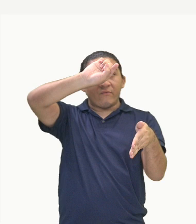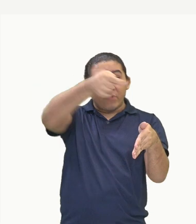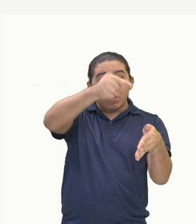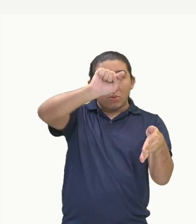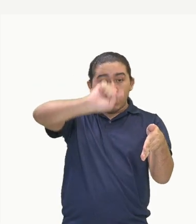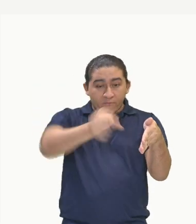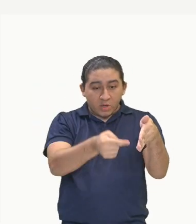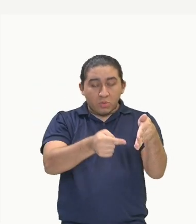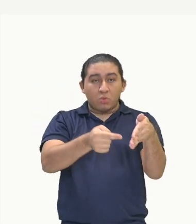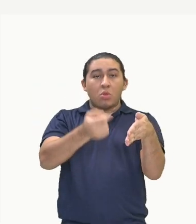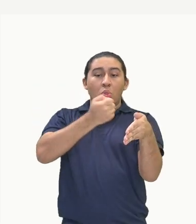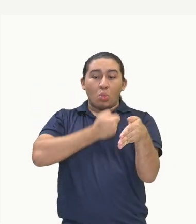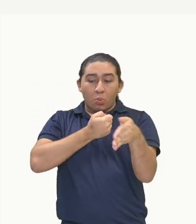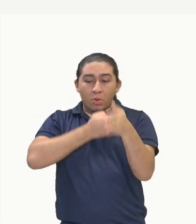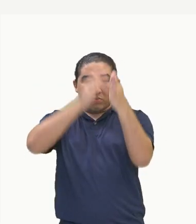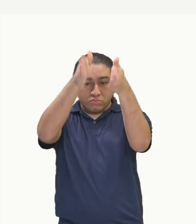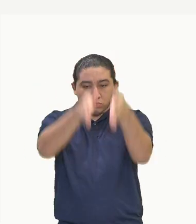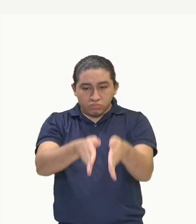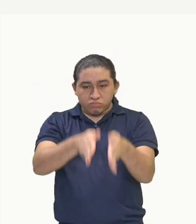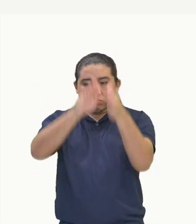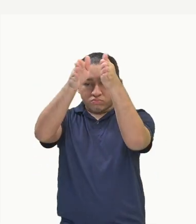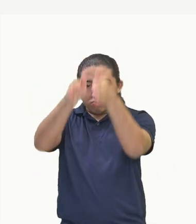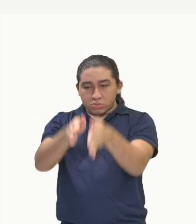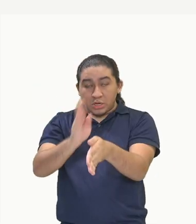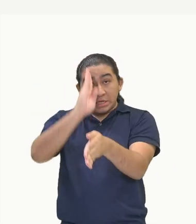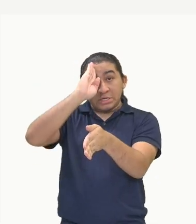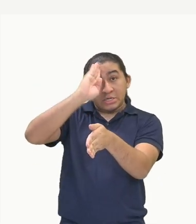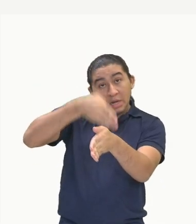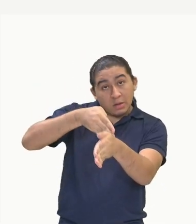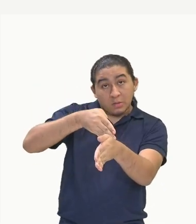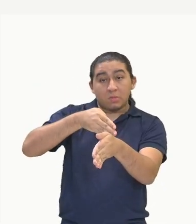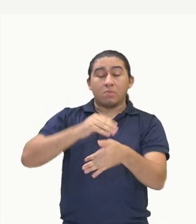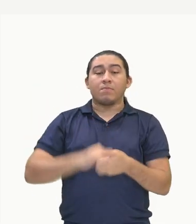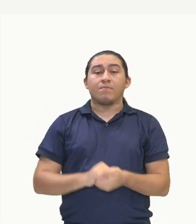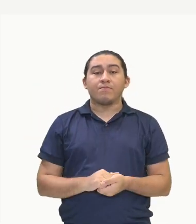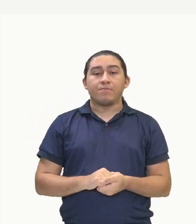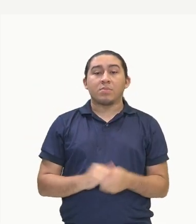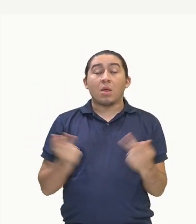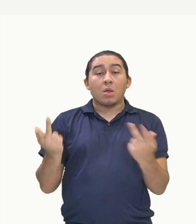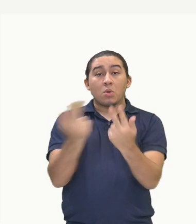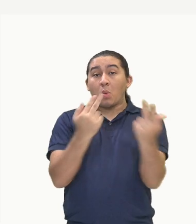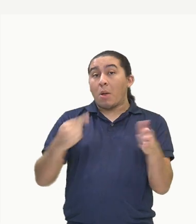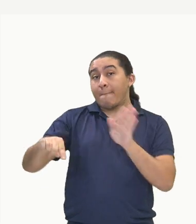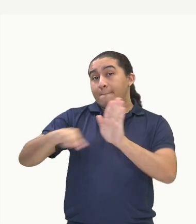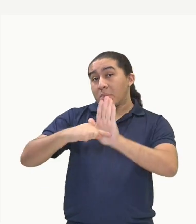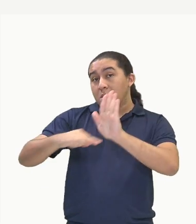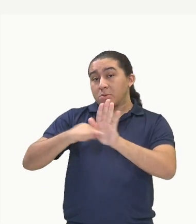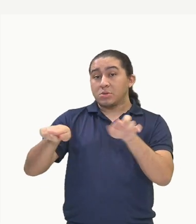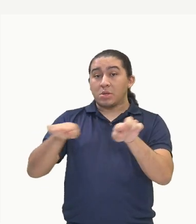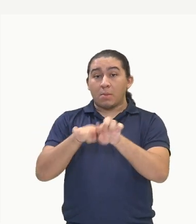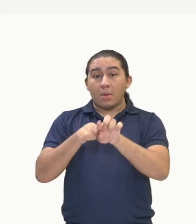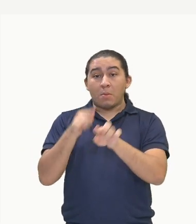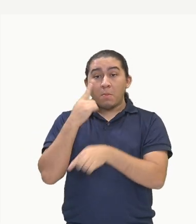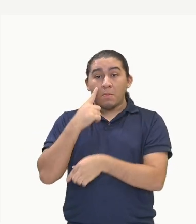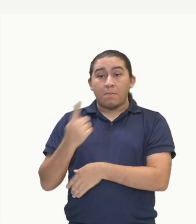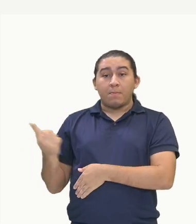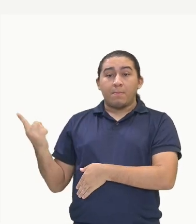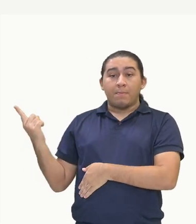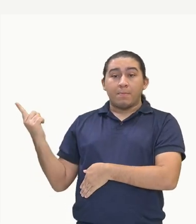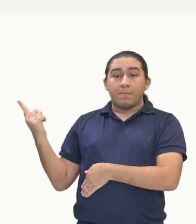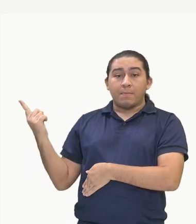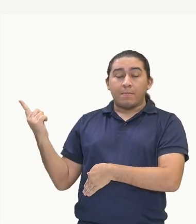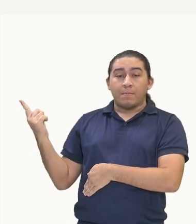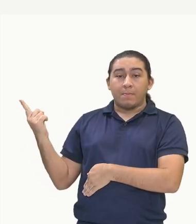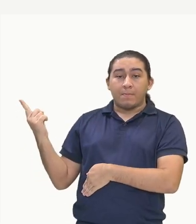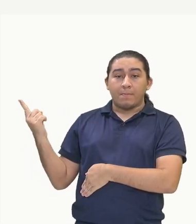6,637. A mesma coisa com a subtração, ó, alinhando aqui, ó, sempre alinhando vírgula,